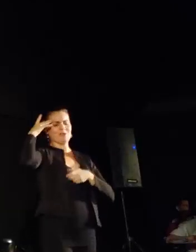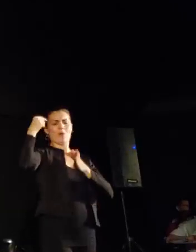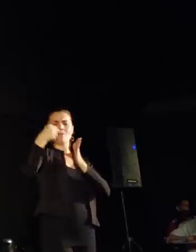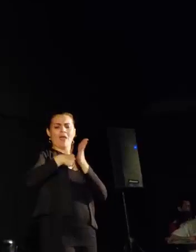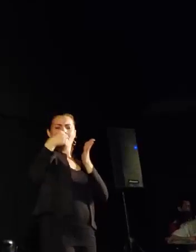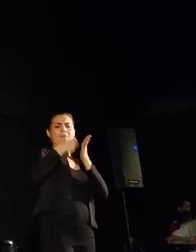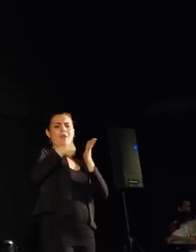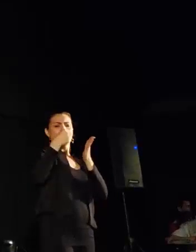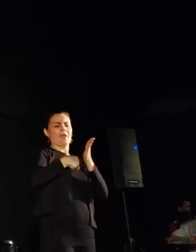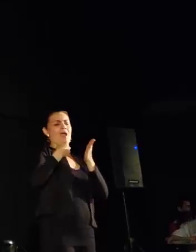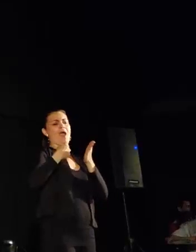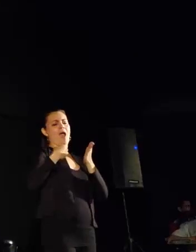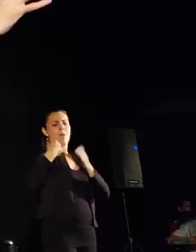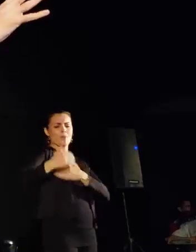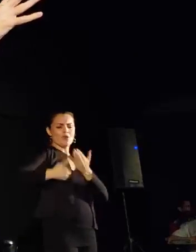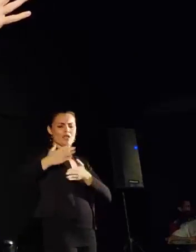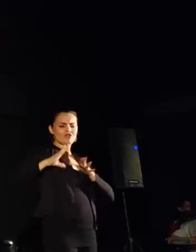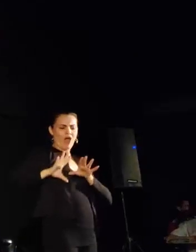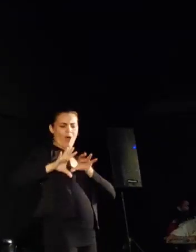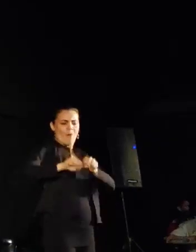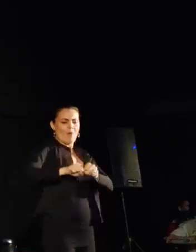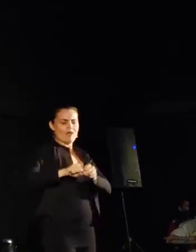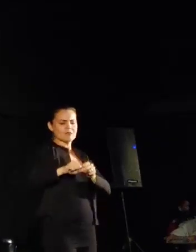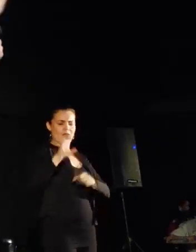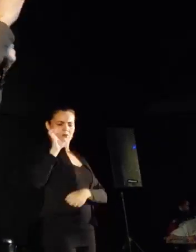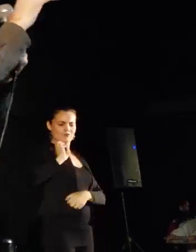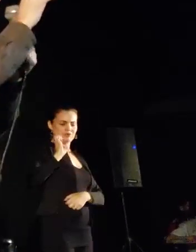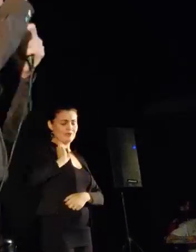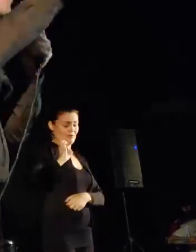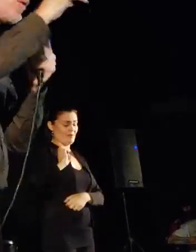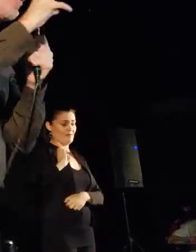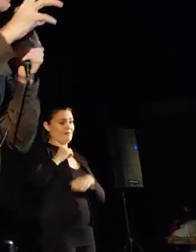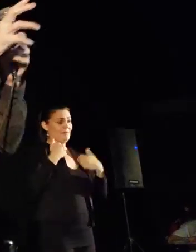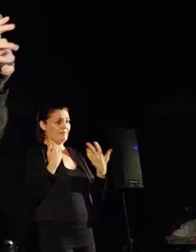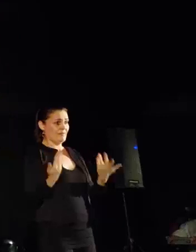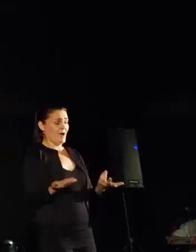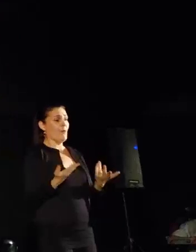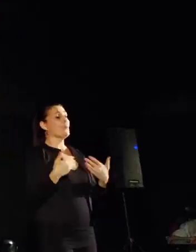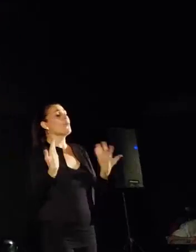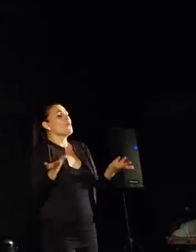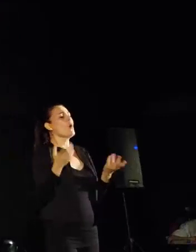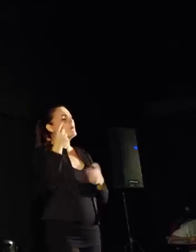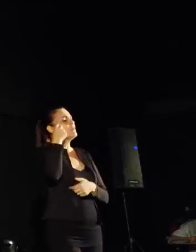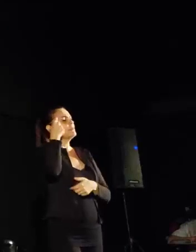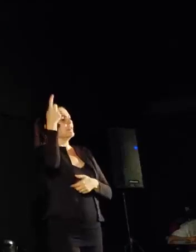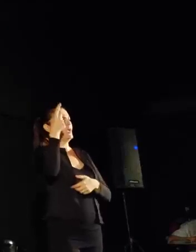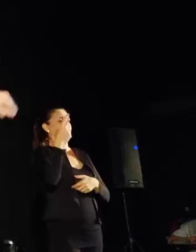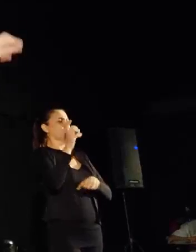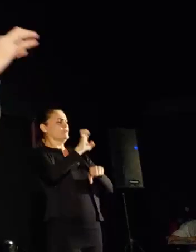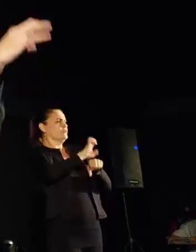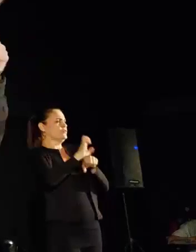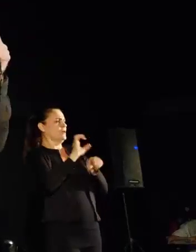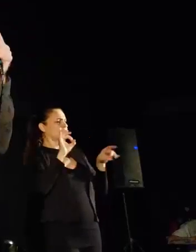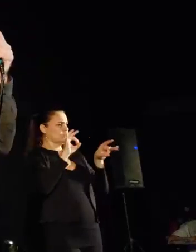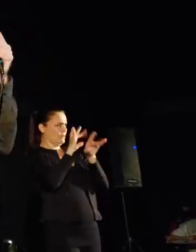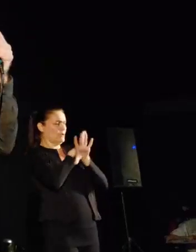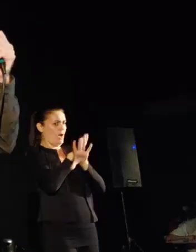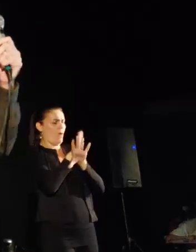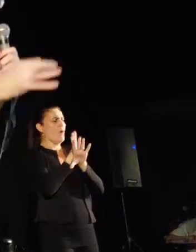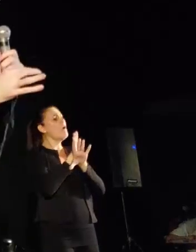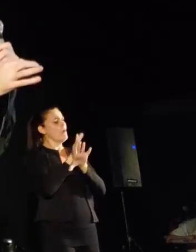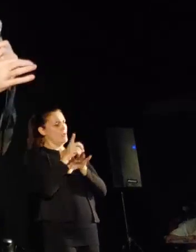de acumulação. Então, nesse horizonte, qual que é a ideia de Estado total que eles têm? É um Estado que ele